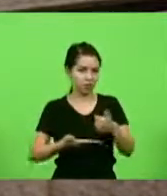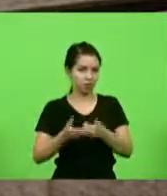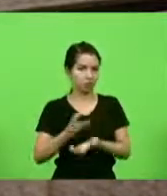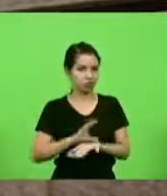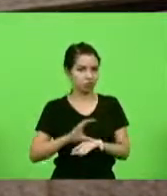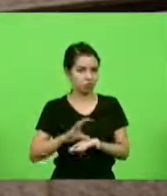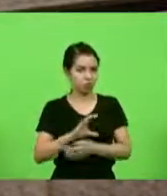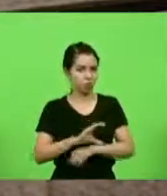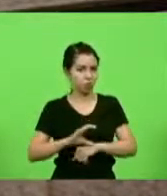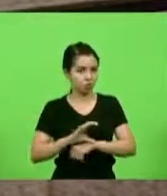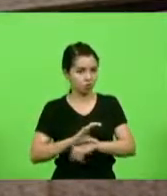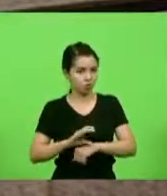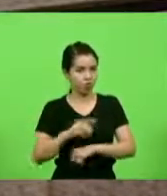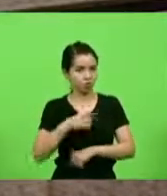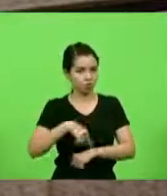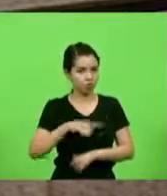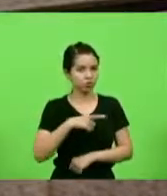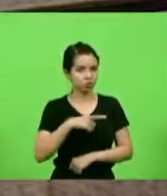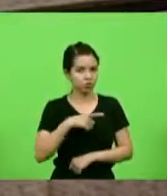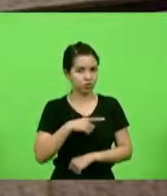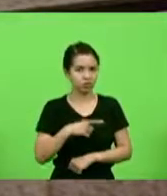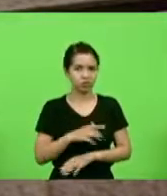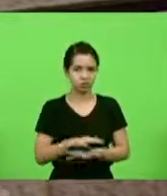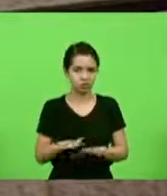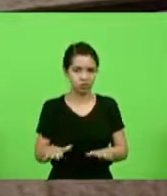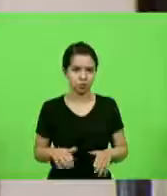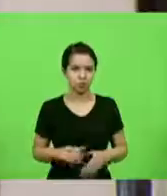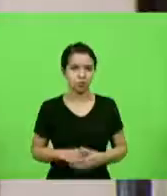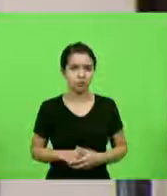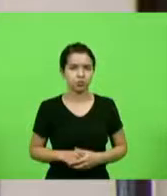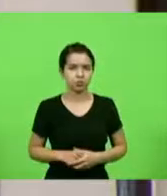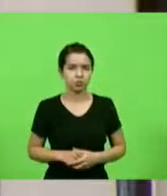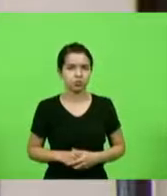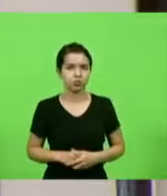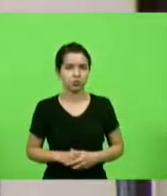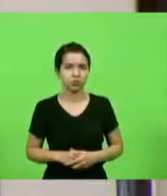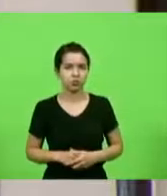É isso, para isso que nós existimos. Seria isso, senhor presidente. Senhor presidente,